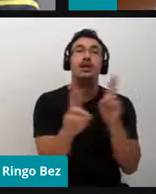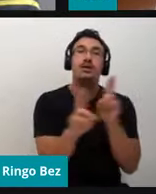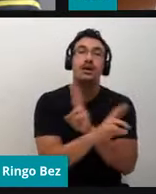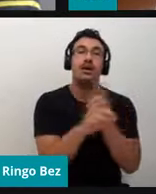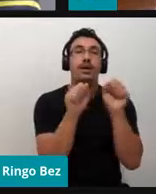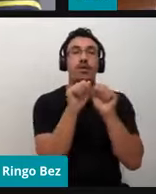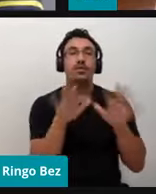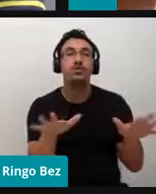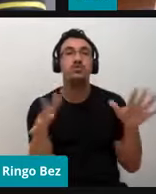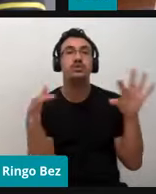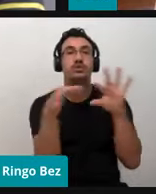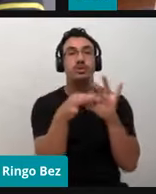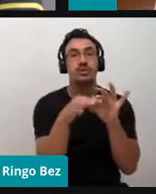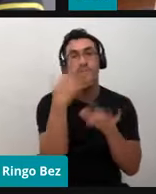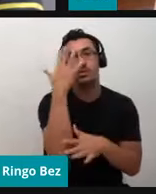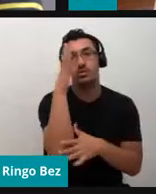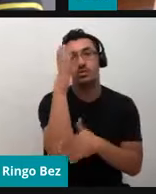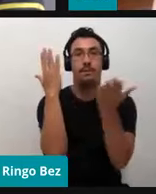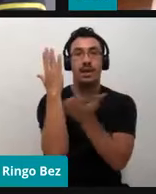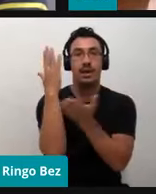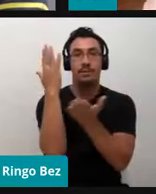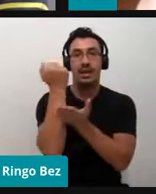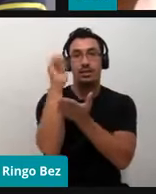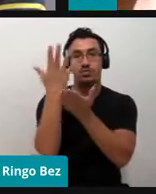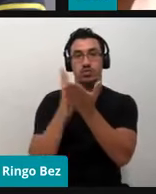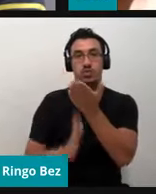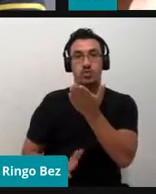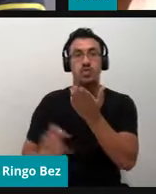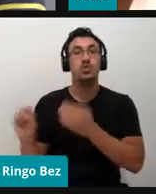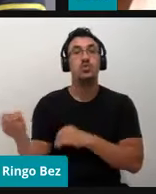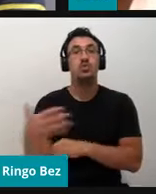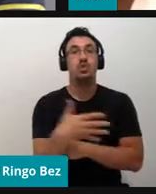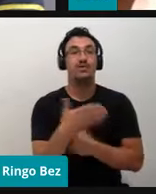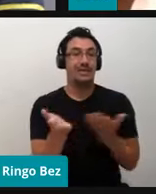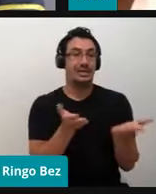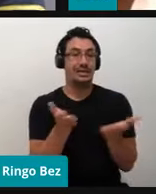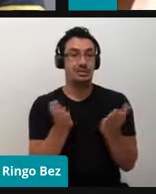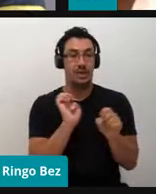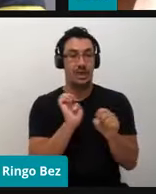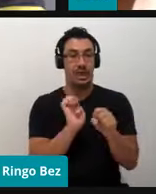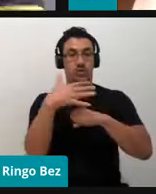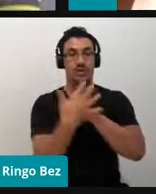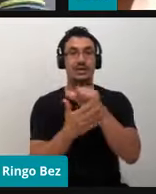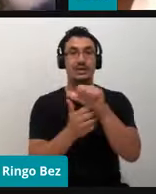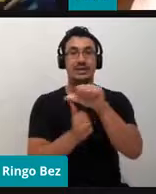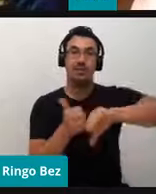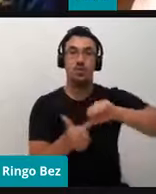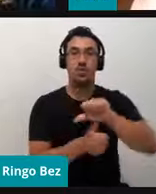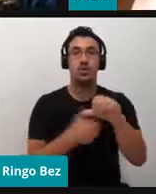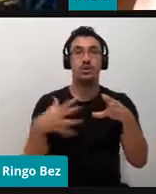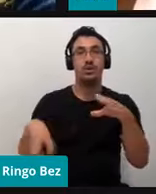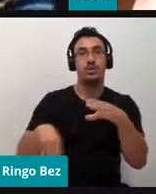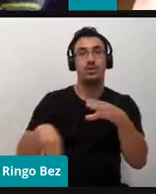com desmatamento, sugeriu que um novo serviço ecossistêmico seja incorporado